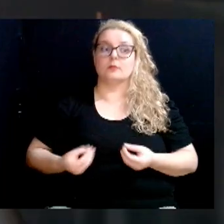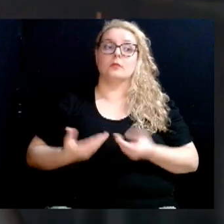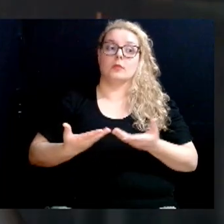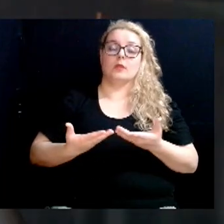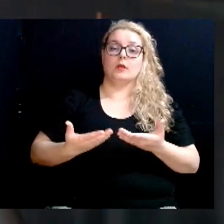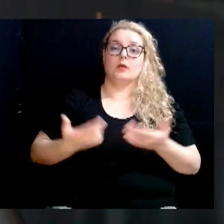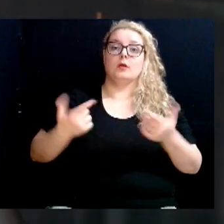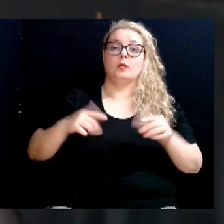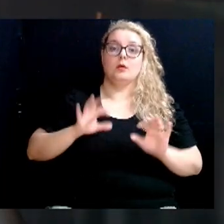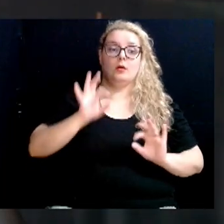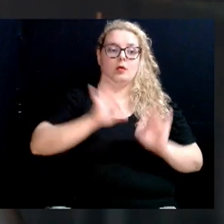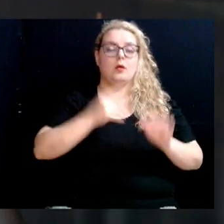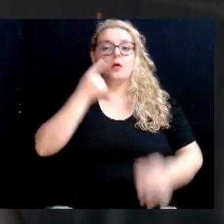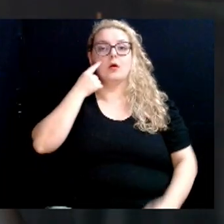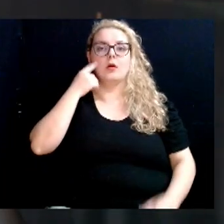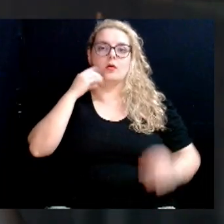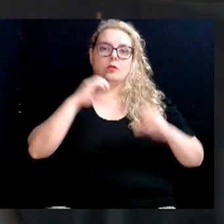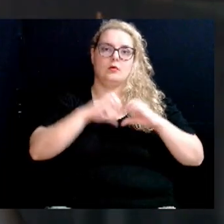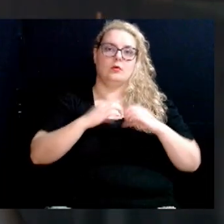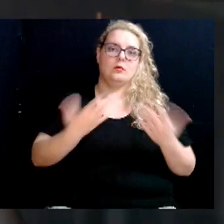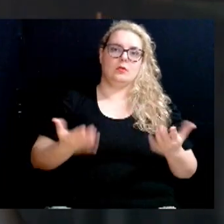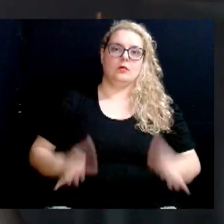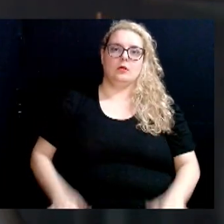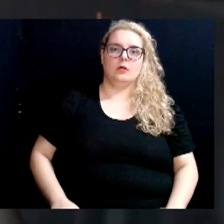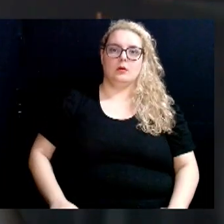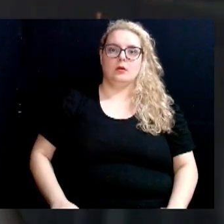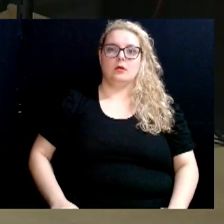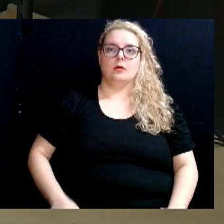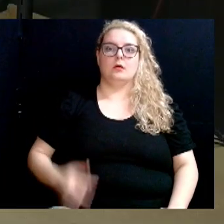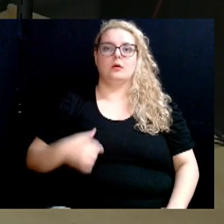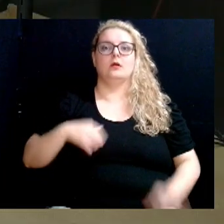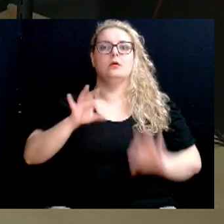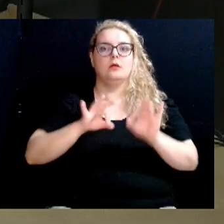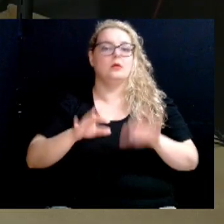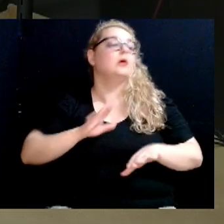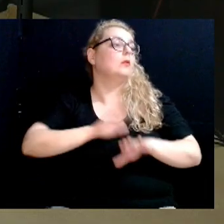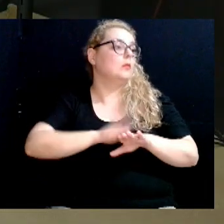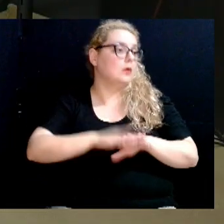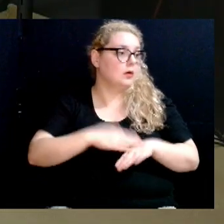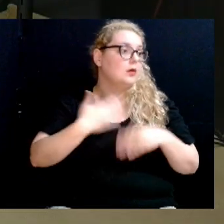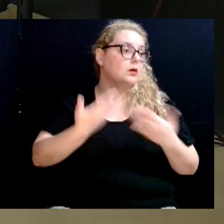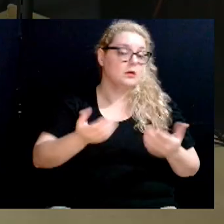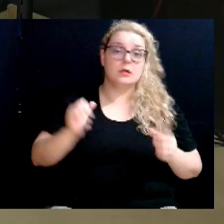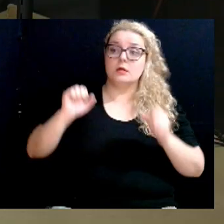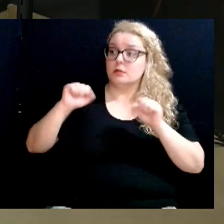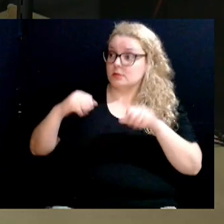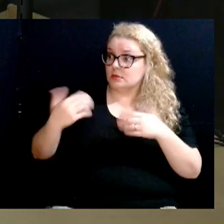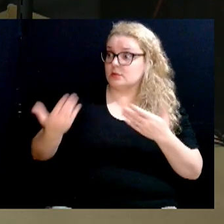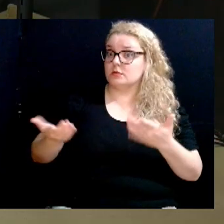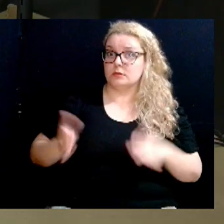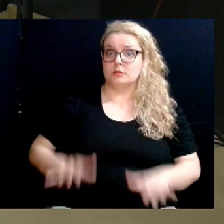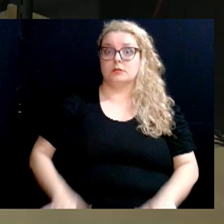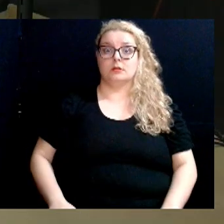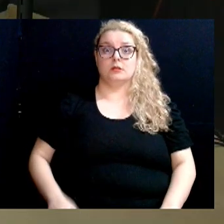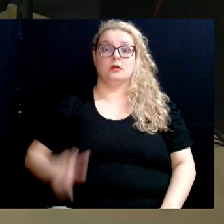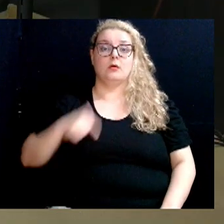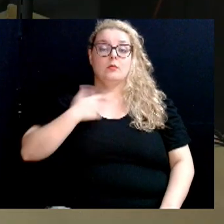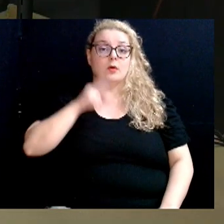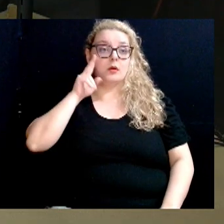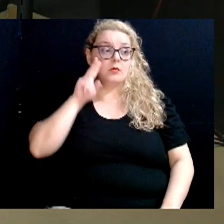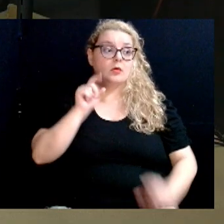que amoroso que é isso, gente. Eu tô separando um ato, né? Aqui, é uma ação. Exato. Pra gente ver o que